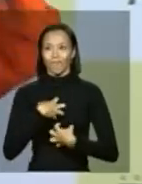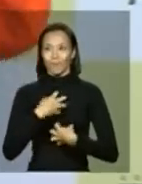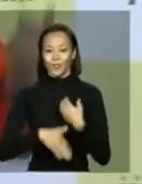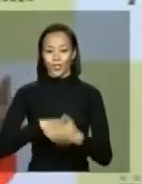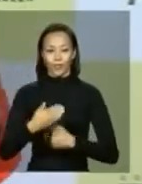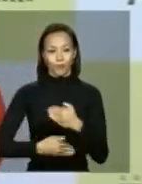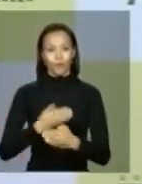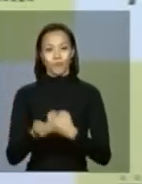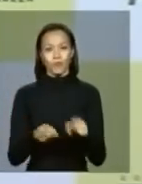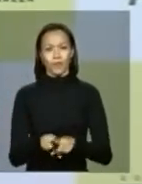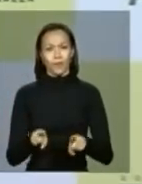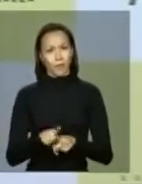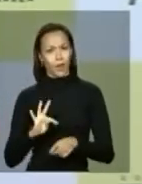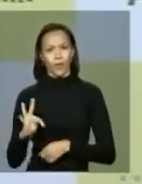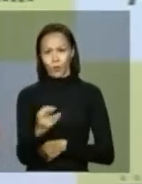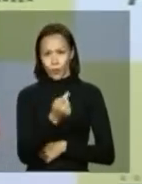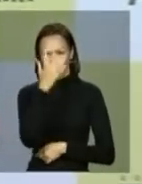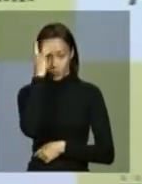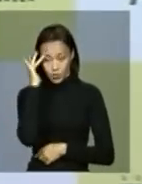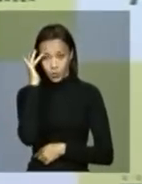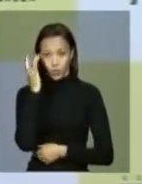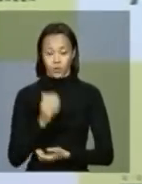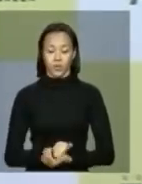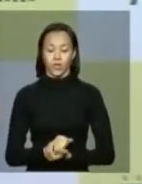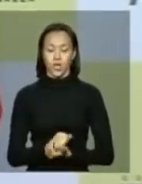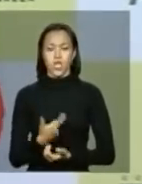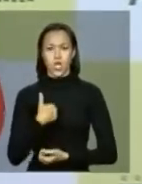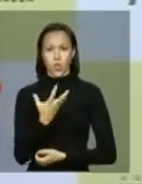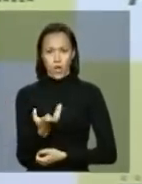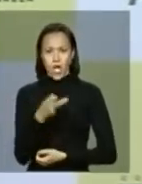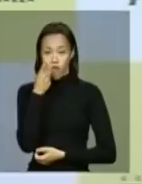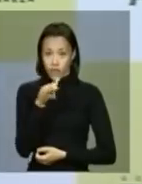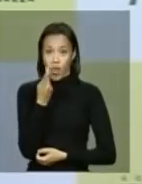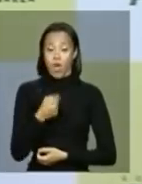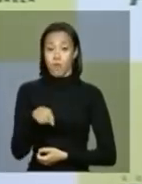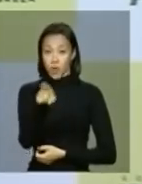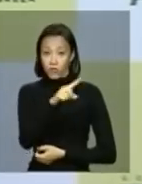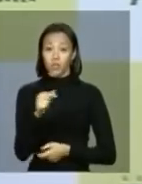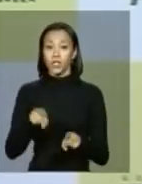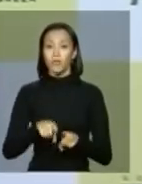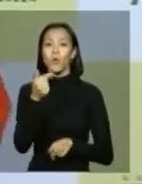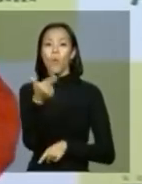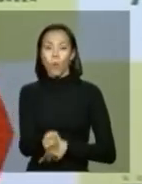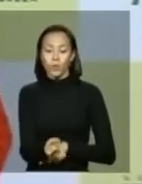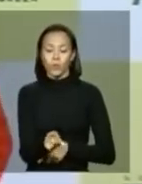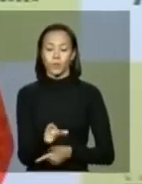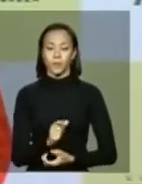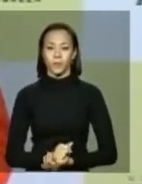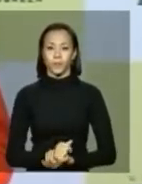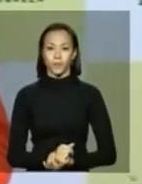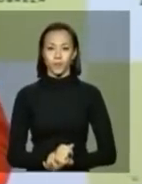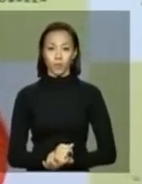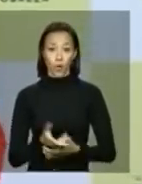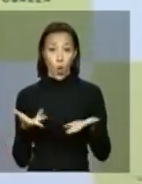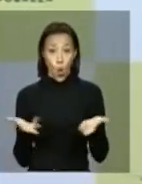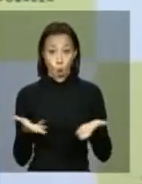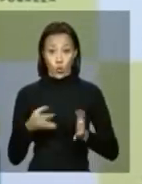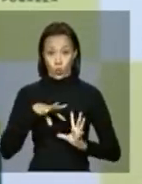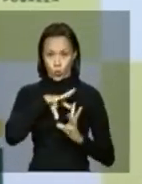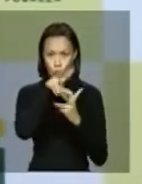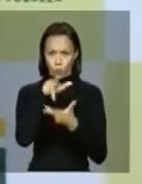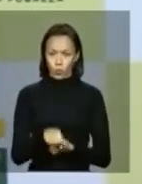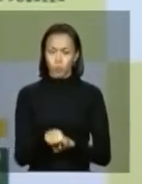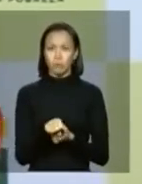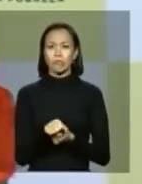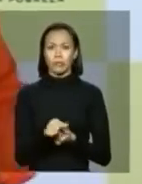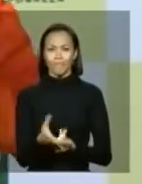bolo muito maior do que o inicial. E eu quero dizer para vocês uma outra coisa. Hoje o mundo passa por